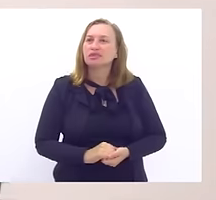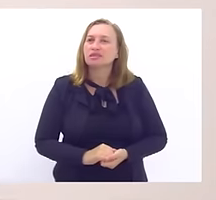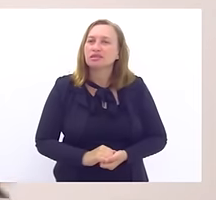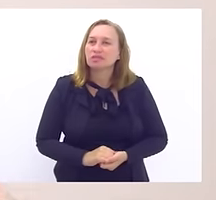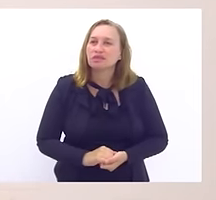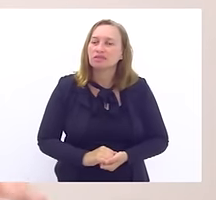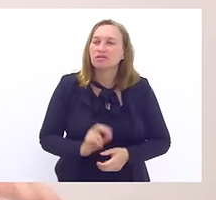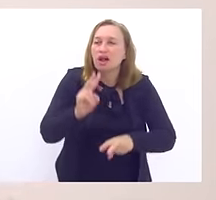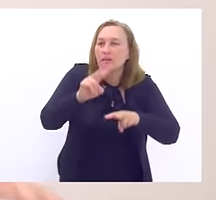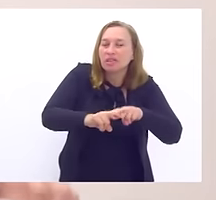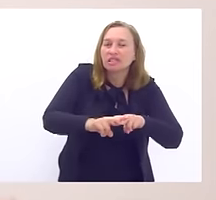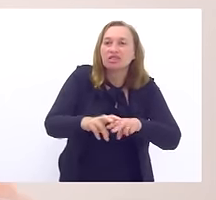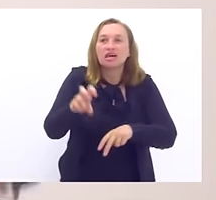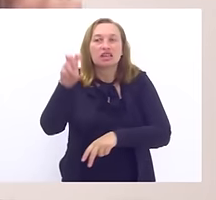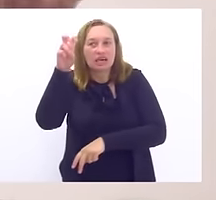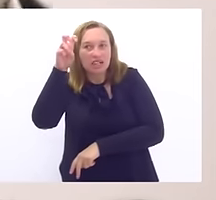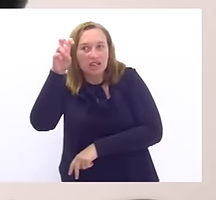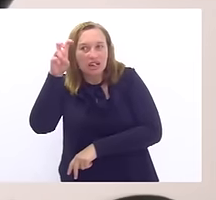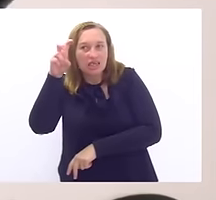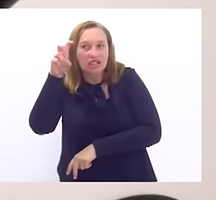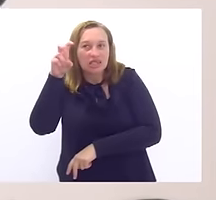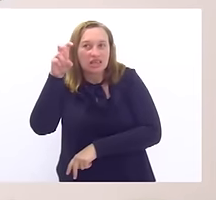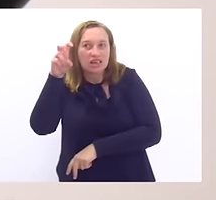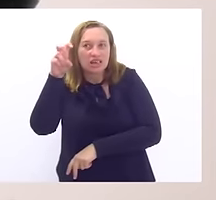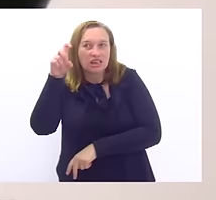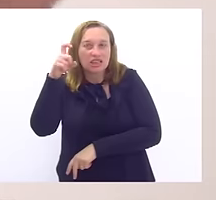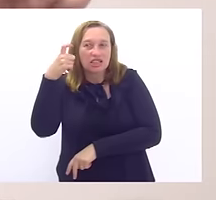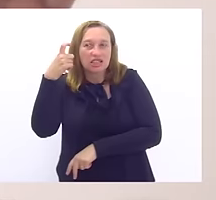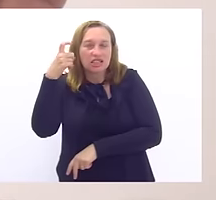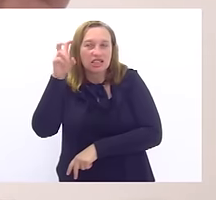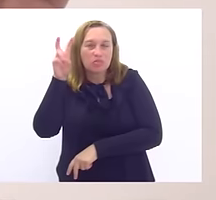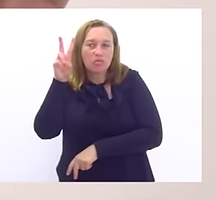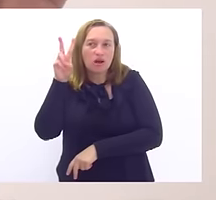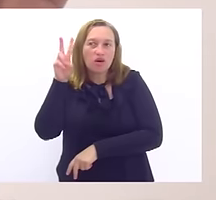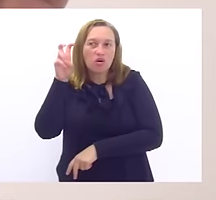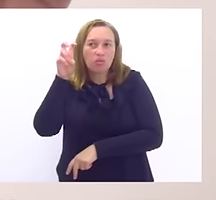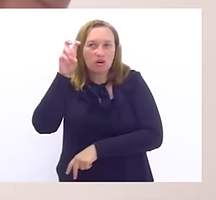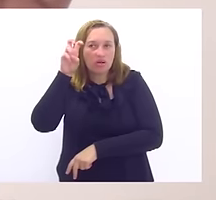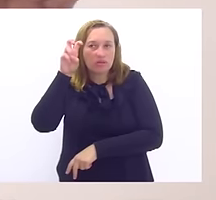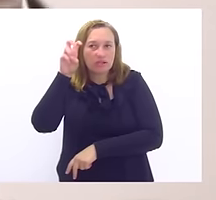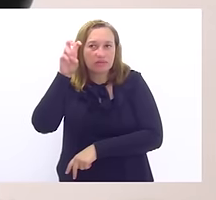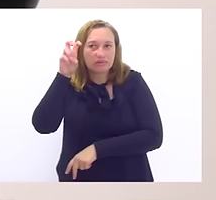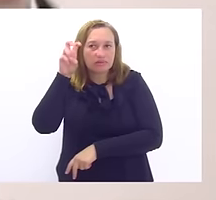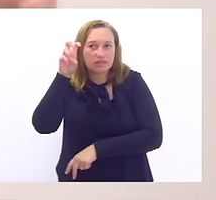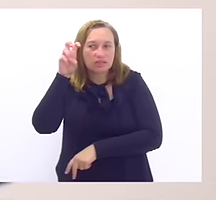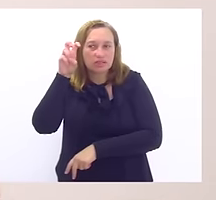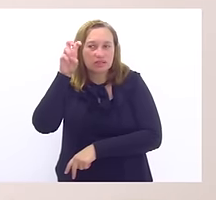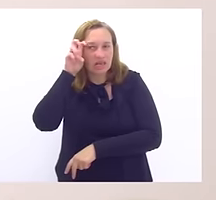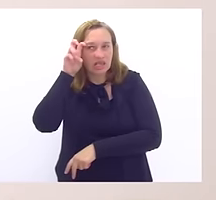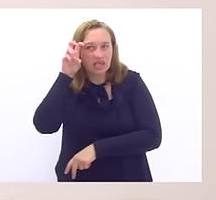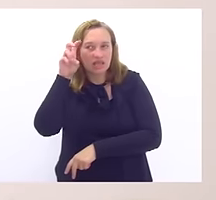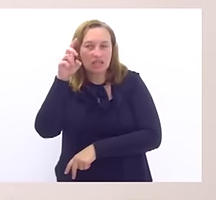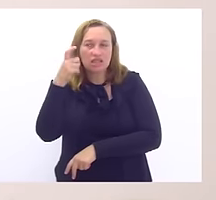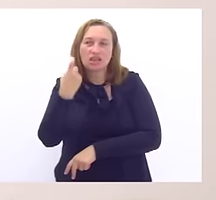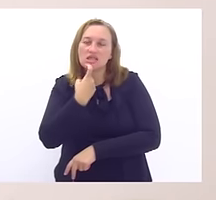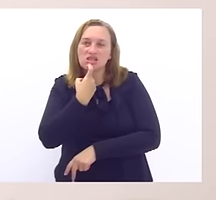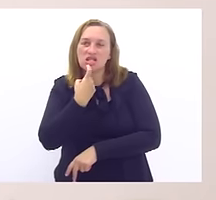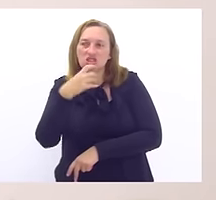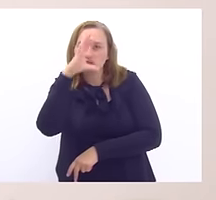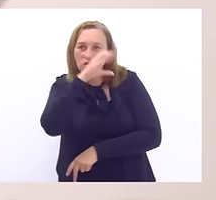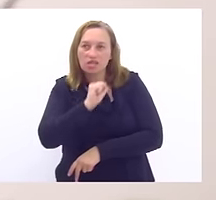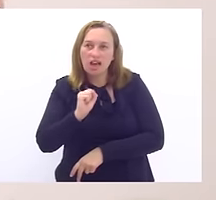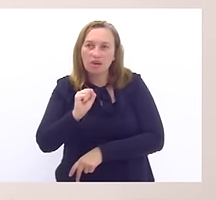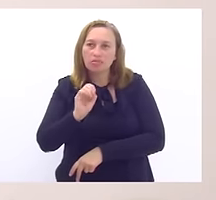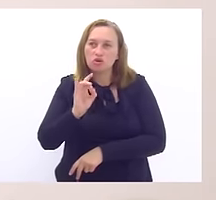foram apreendido Na quinta na sexta e no sábado foram descobrir quando entraram no sistema descobriu no seu carro estava E aí